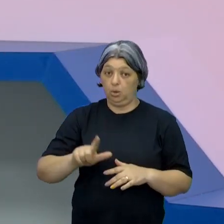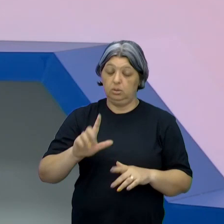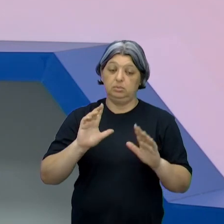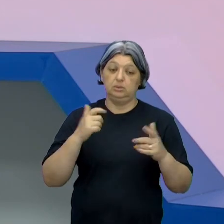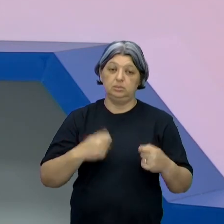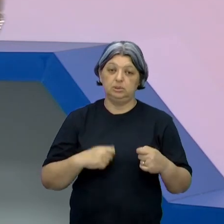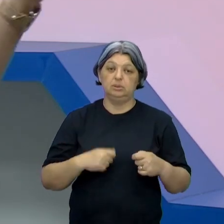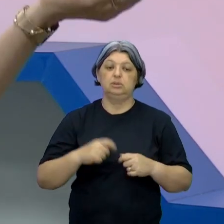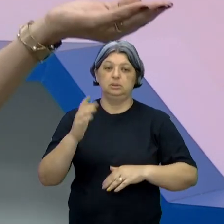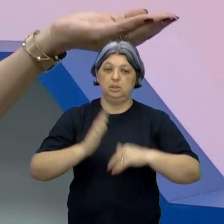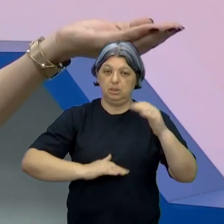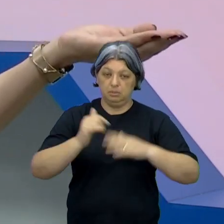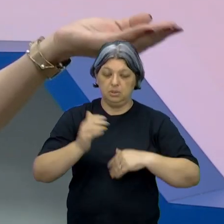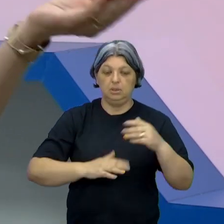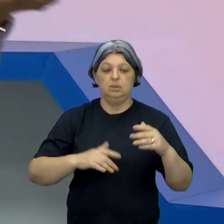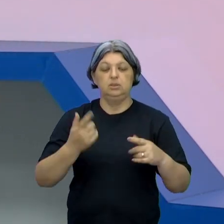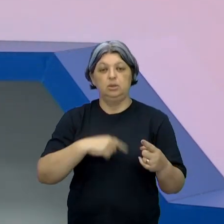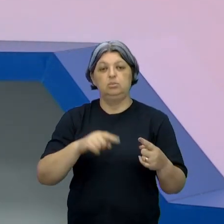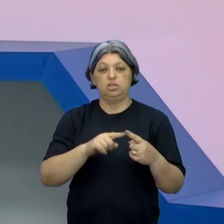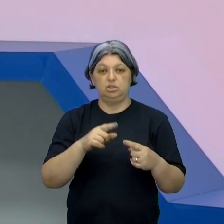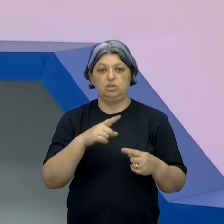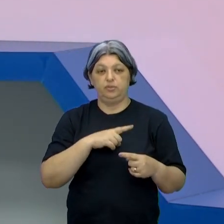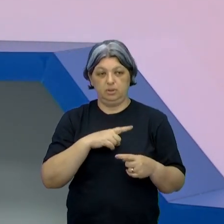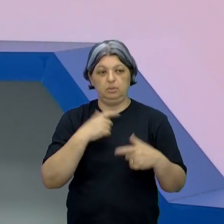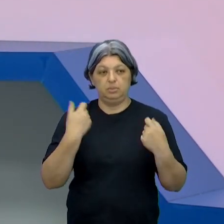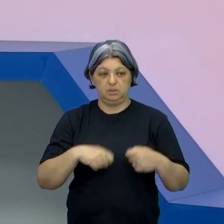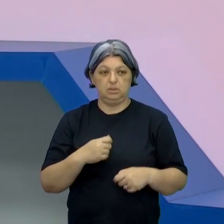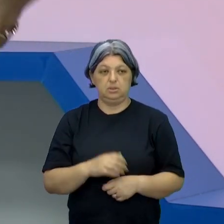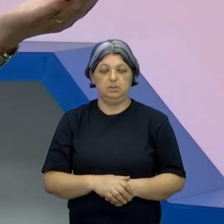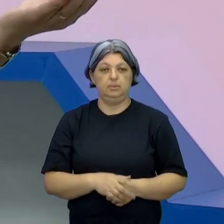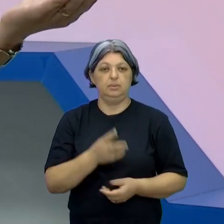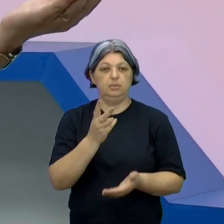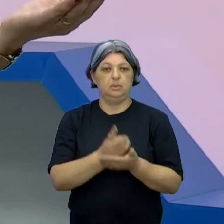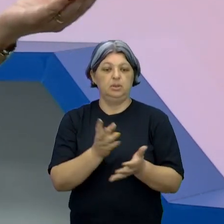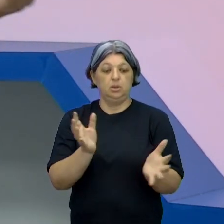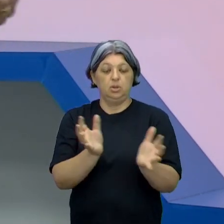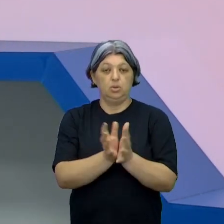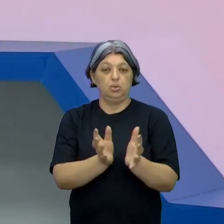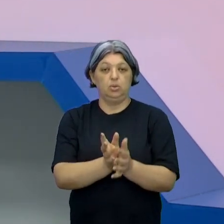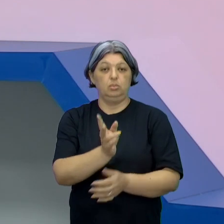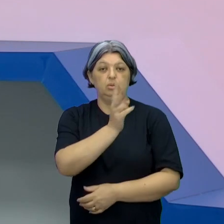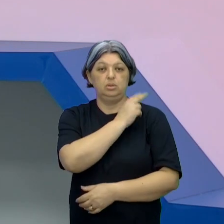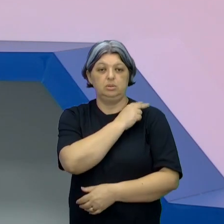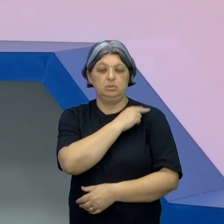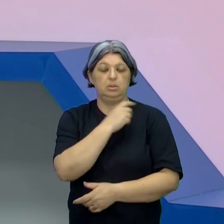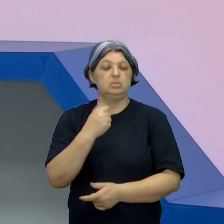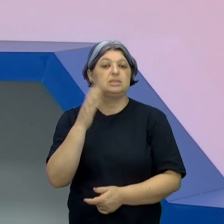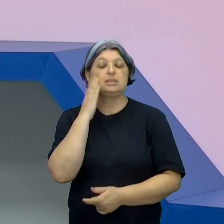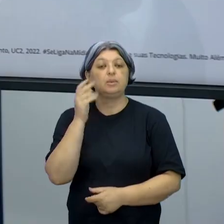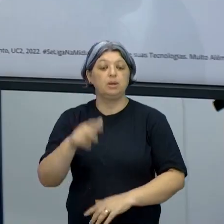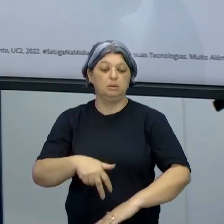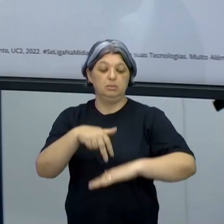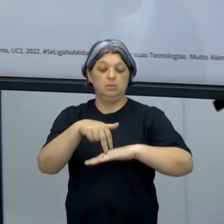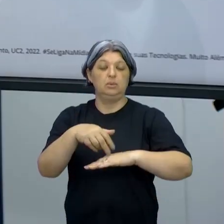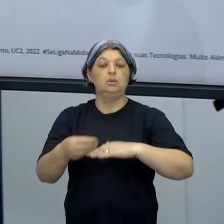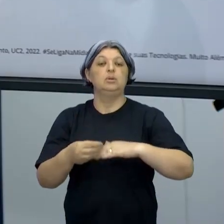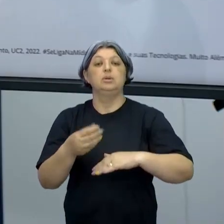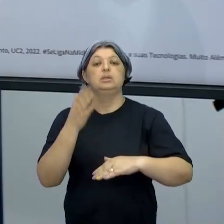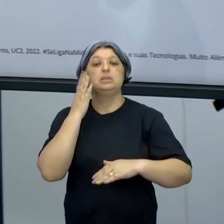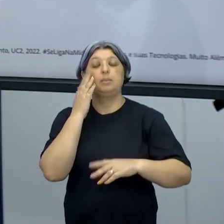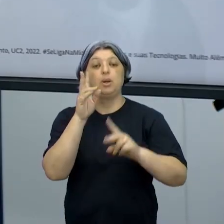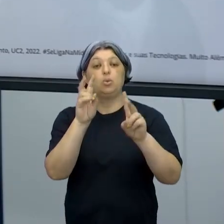por meio das habilidades, ter uma intencionalidade. Exatamente. E eles, na segunda série, para serem protagonistas, precisam saber do que falamos, né? Sim, porque